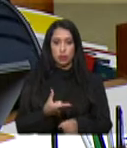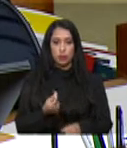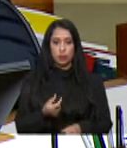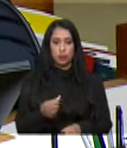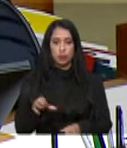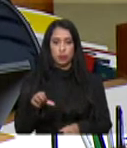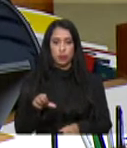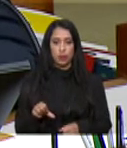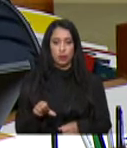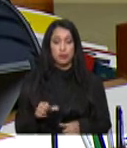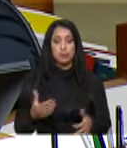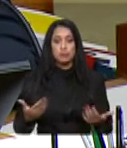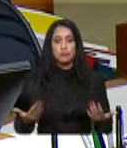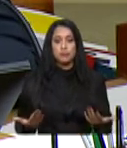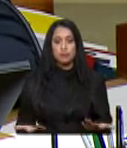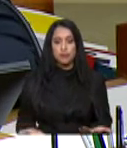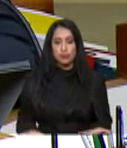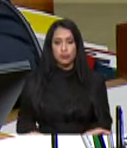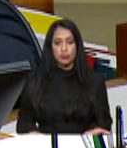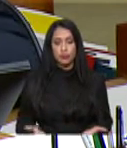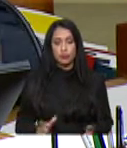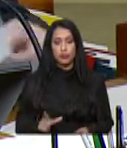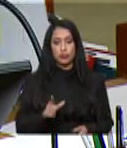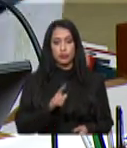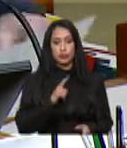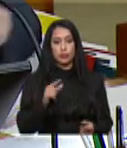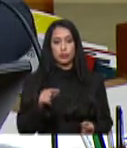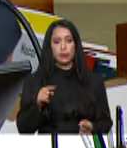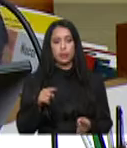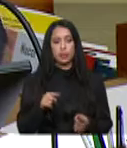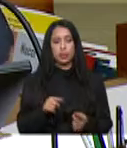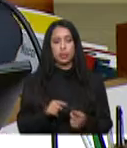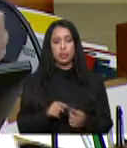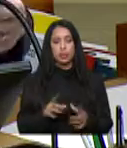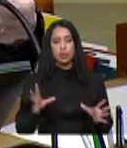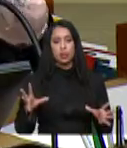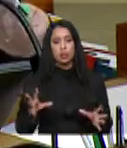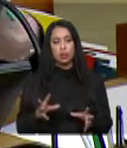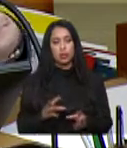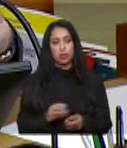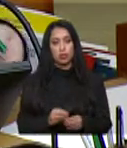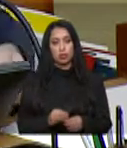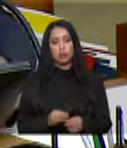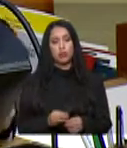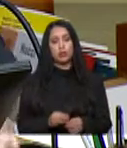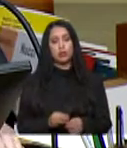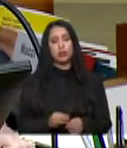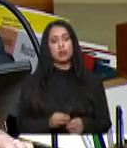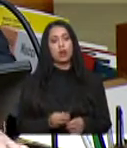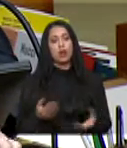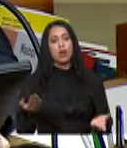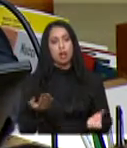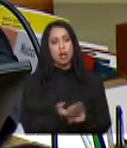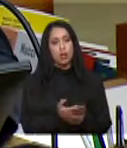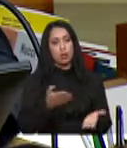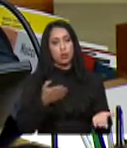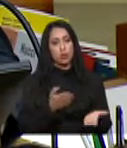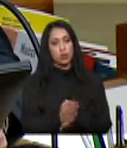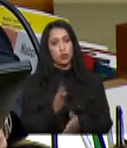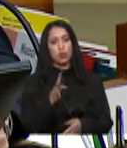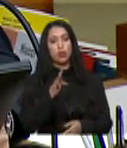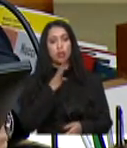por excluir a sociedade civil do Conselho Deliberativo. Em conclusão, vota o ministro André Mendonça. Eu conheço da ação e julgo